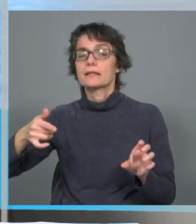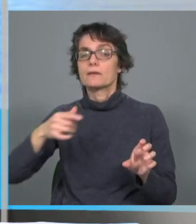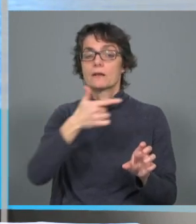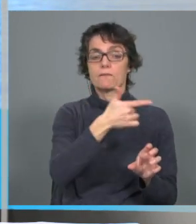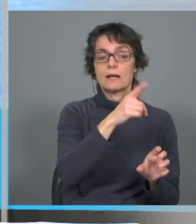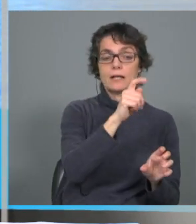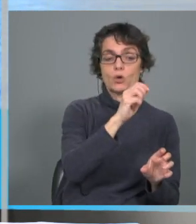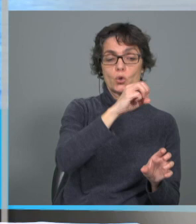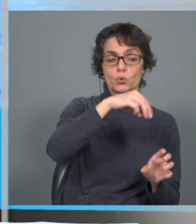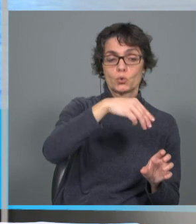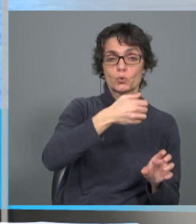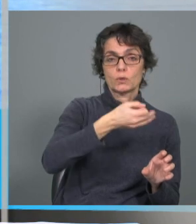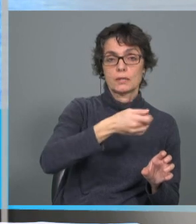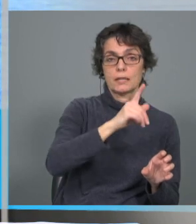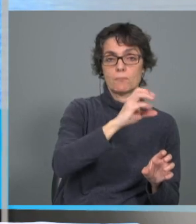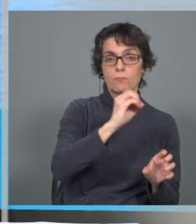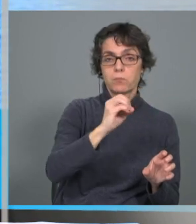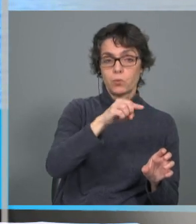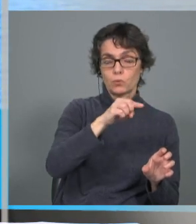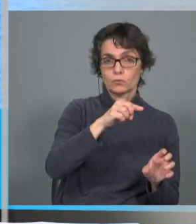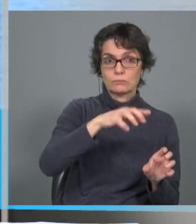é outra realidade, embora seja